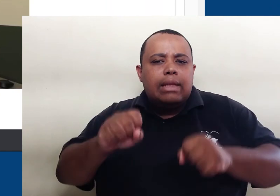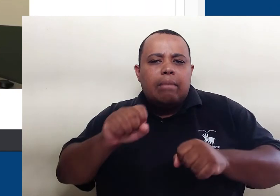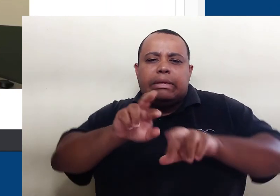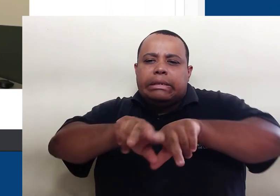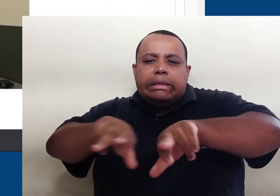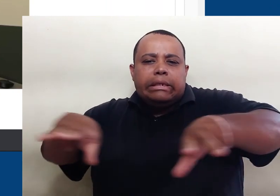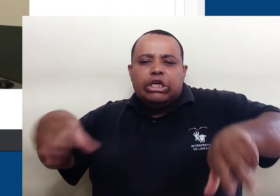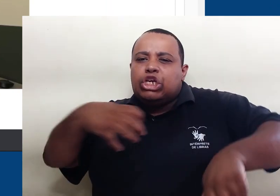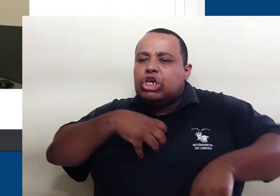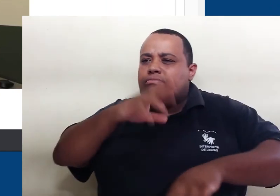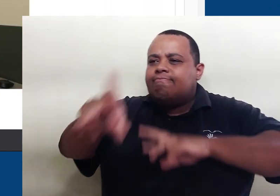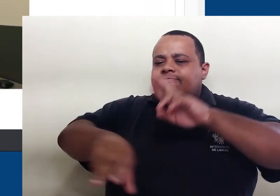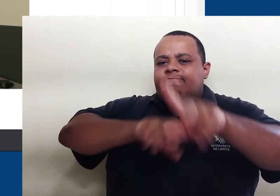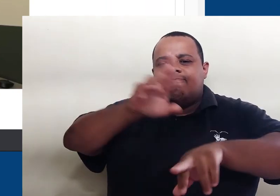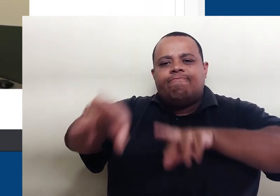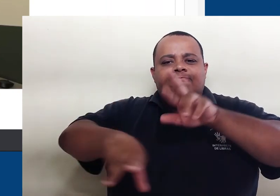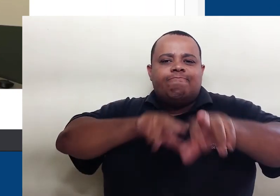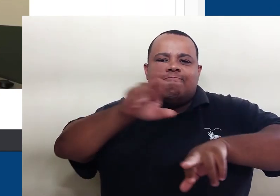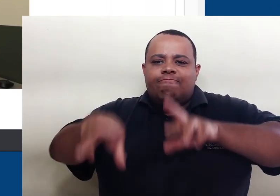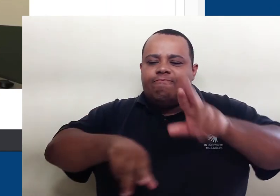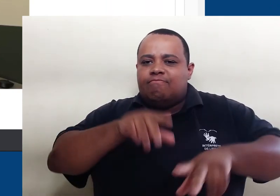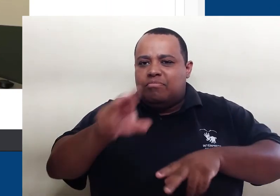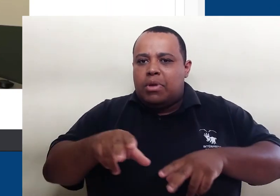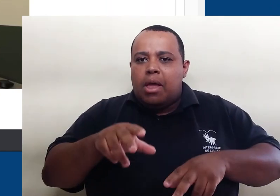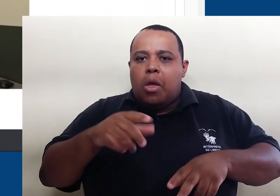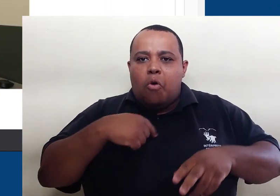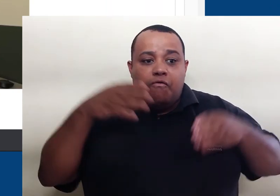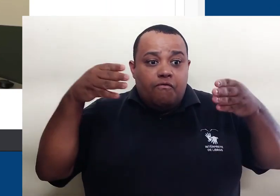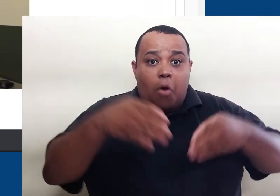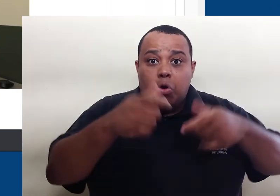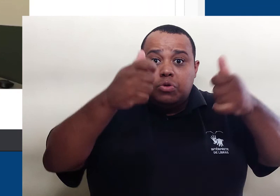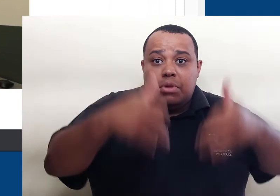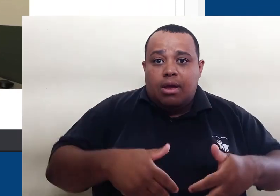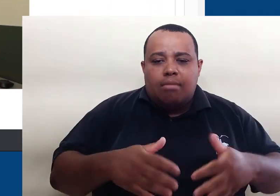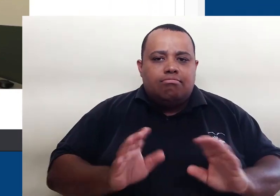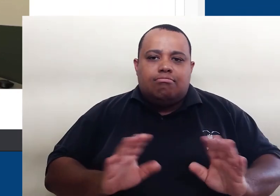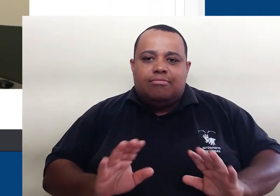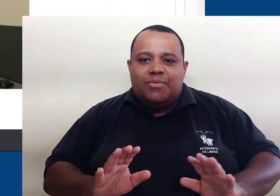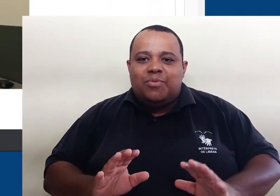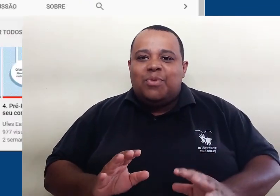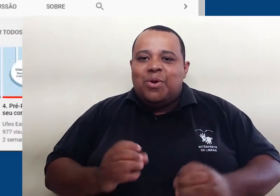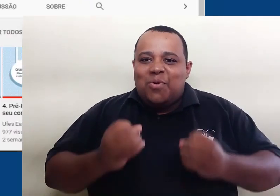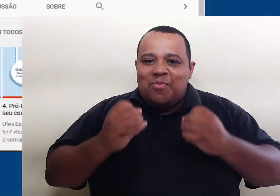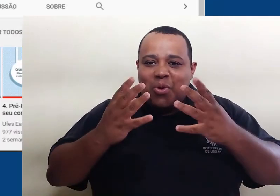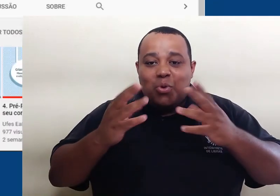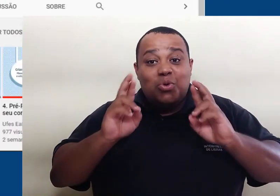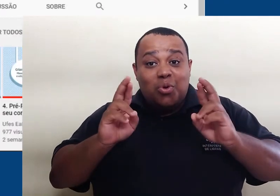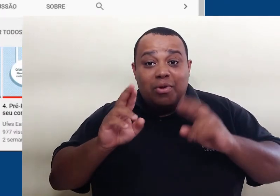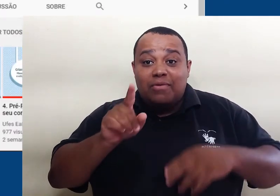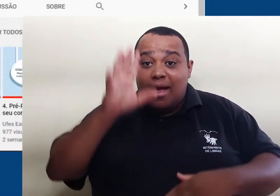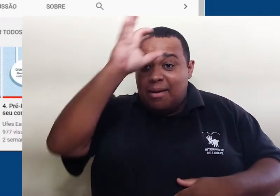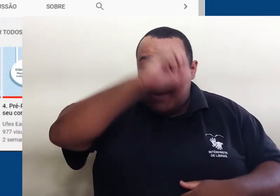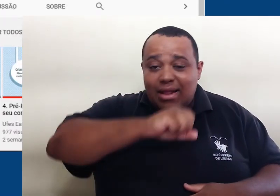pode fazer isso. Eventualmente, se vocês quiserem, a gente pode criar um cursinho só de Moodle. Por isso que aqui eu não me adentrei em muitos detalhes. Bom, pessoal, por